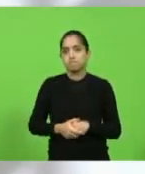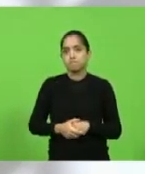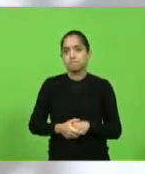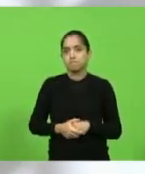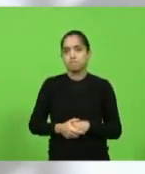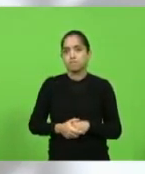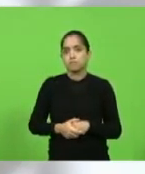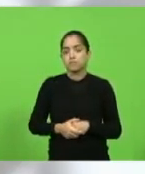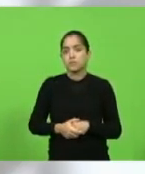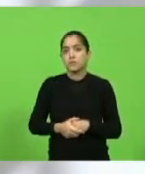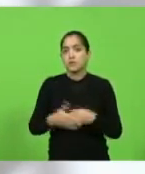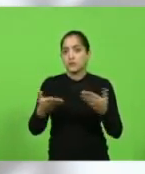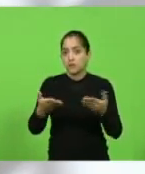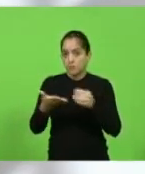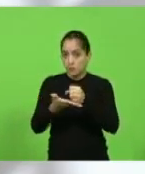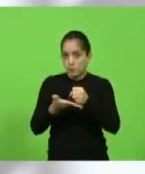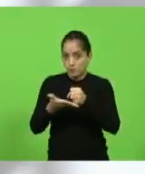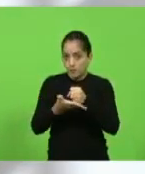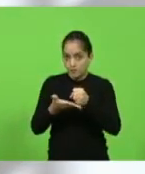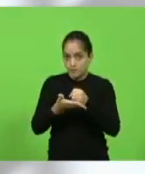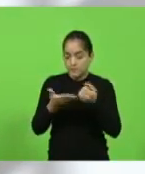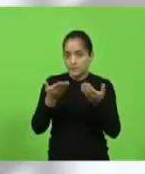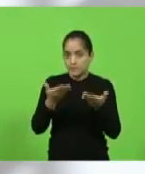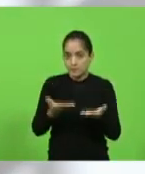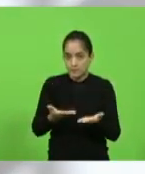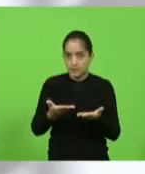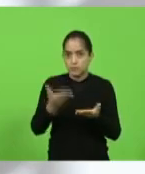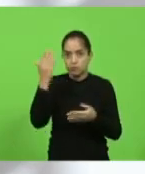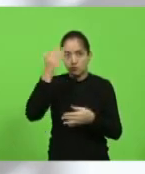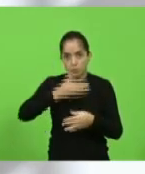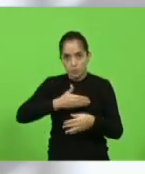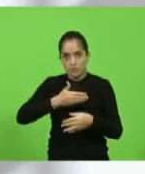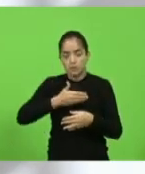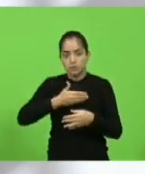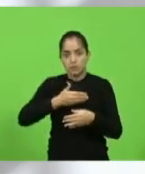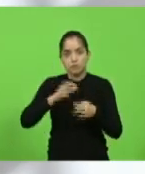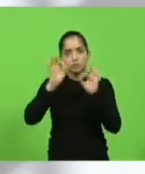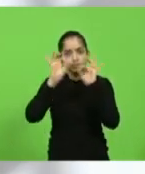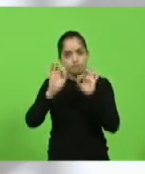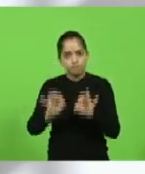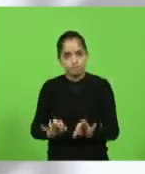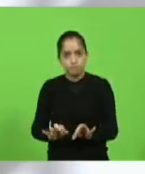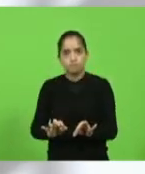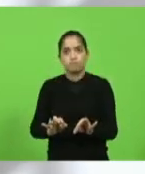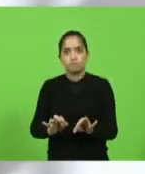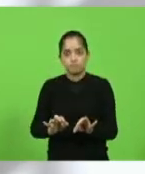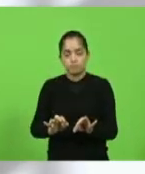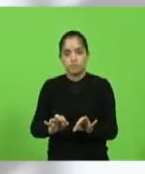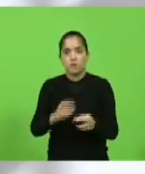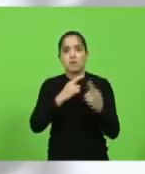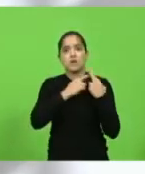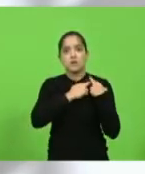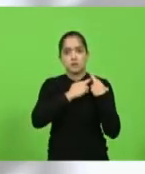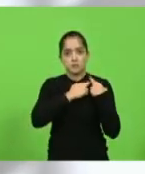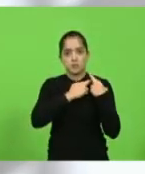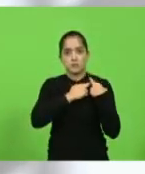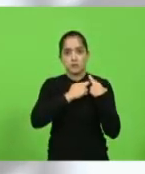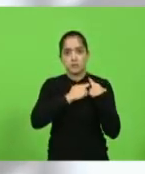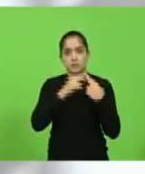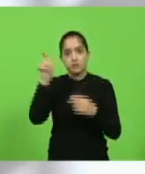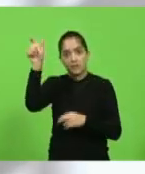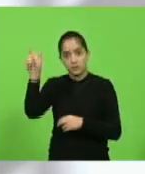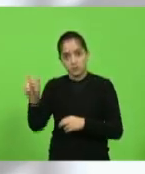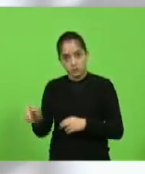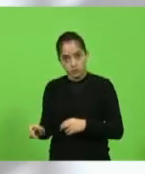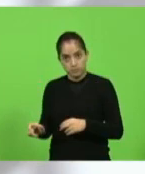E é com base nisso, nesse acervo probatório, que fico plena convicção acerca da responsabilidade do representado no